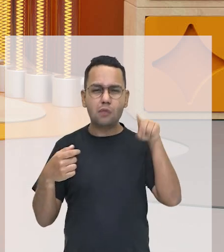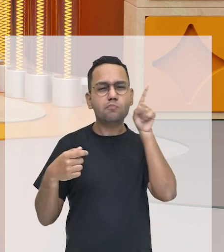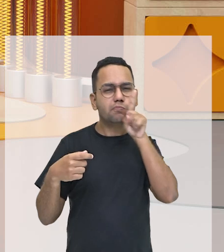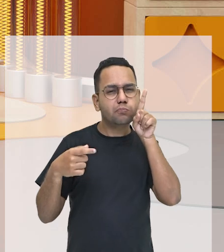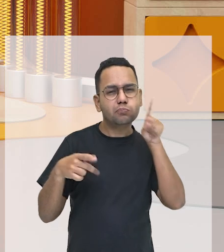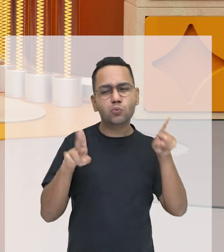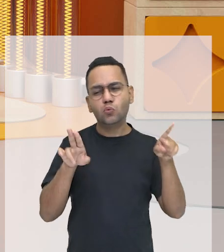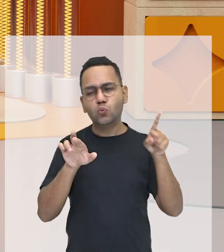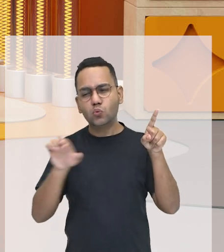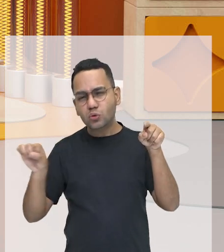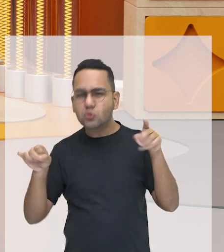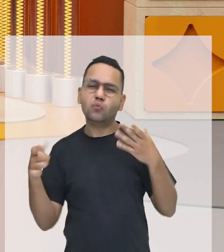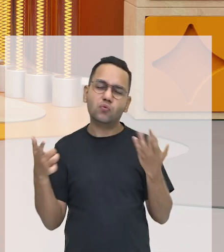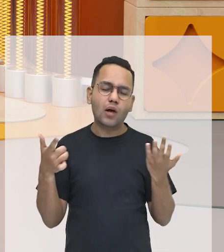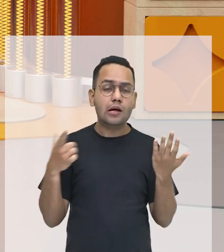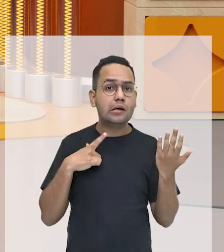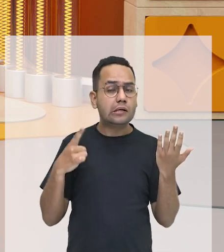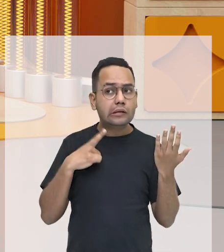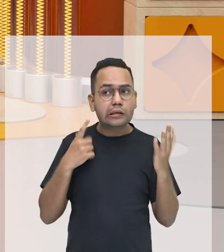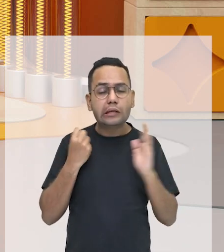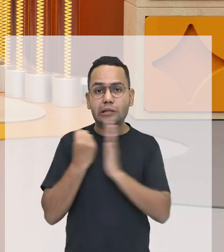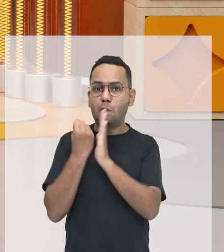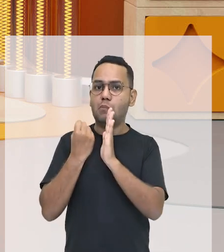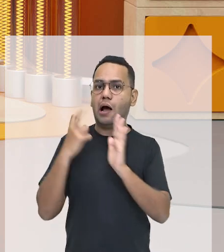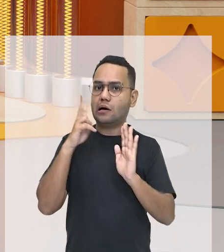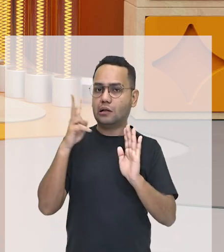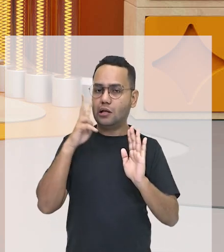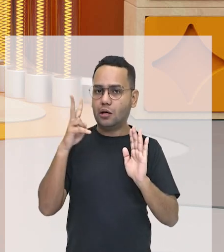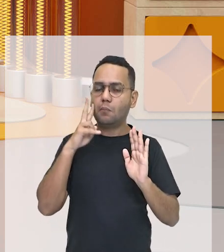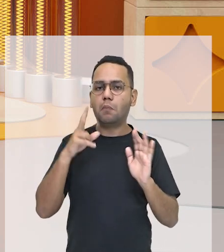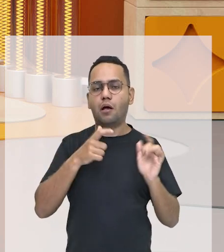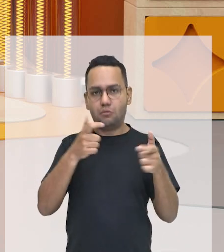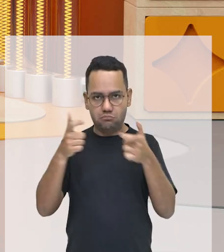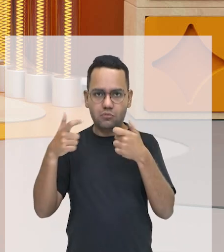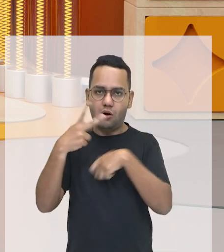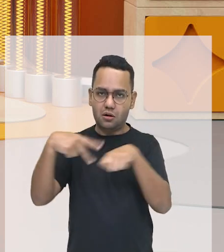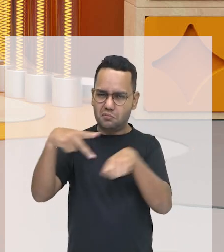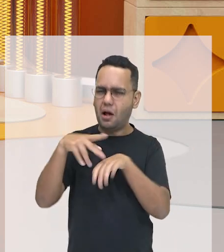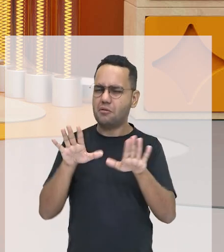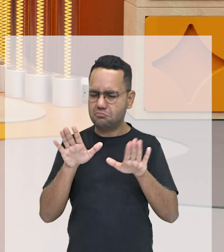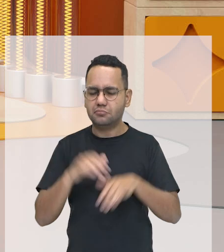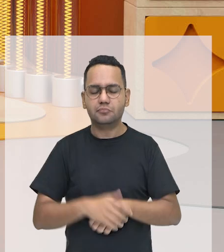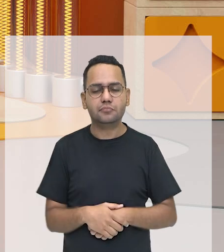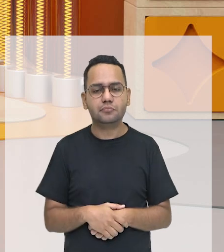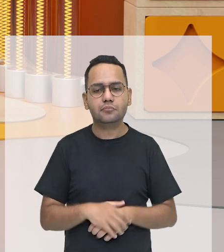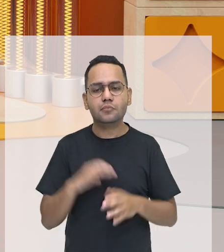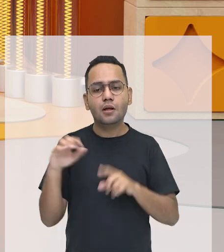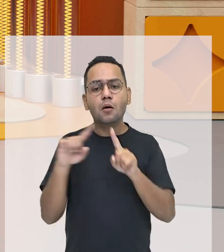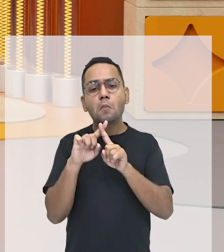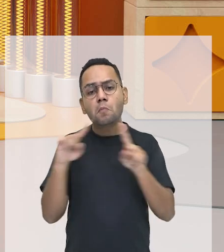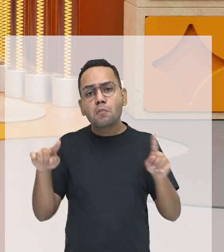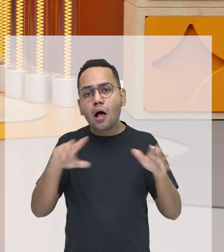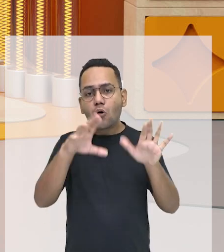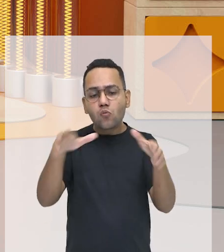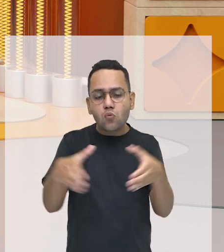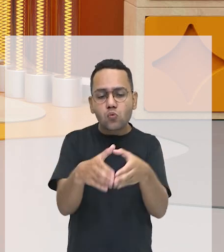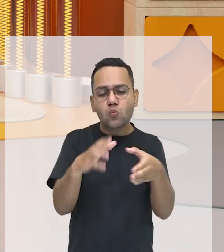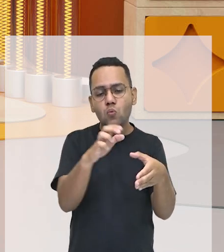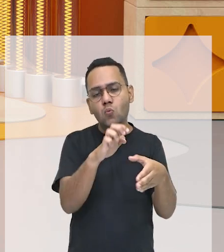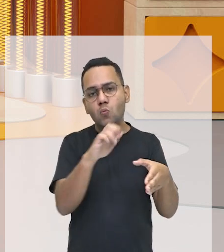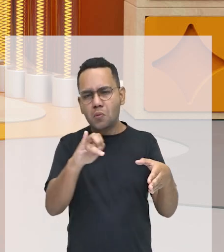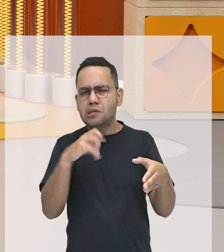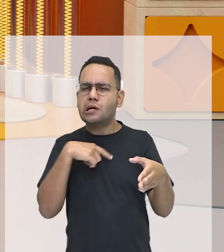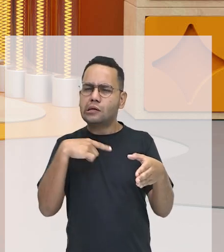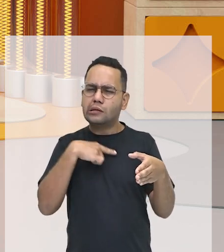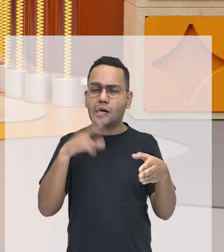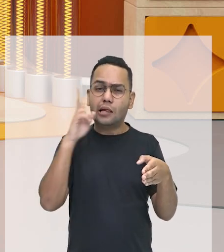entre eles também, tá? Então, a SEI, ela acaba sendo marcada por esse fator histórico do mundo bipolar.